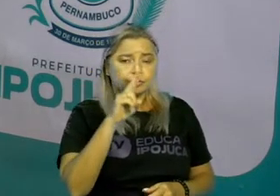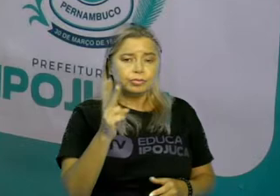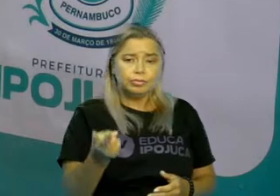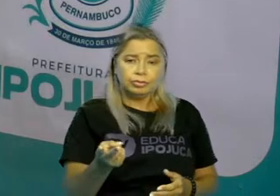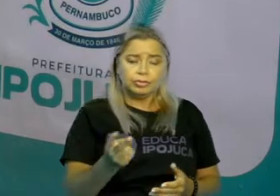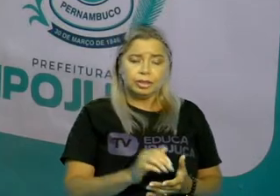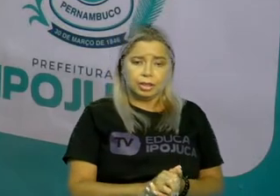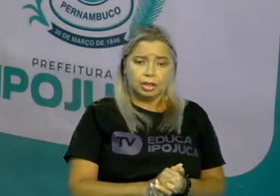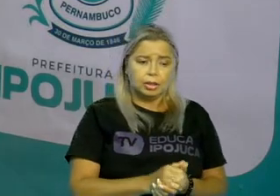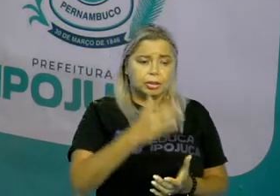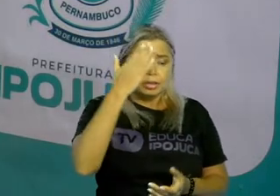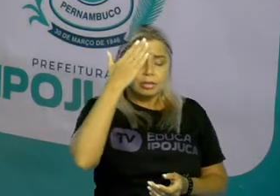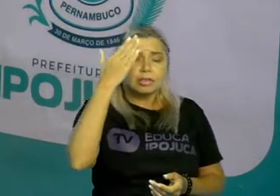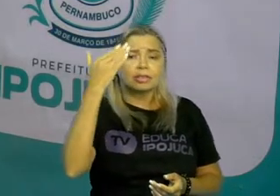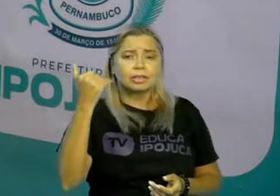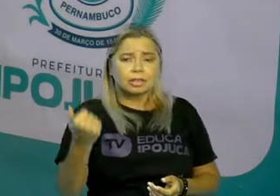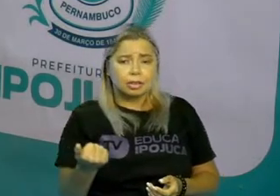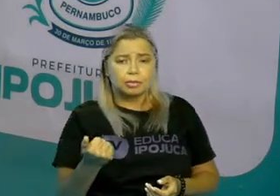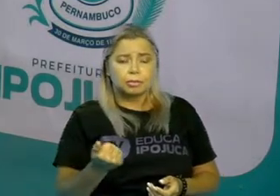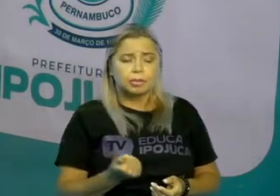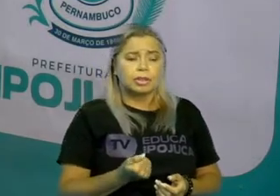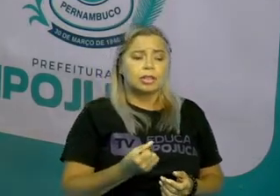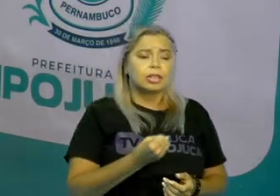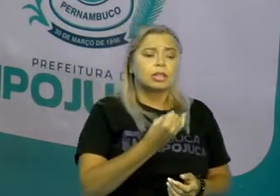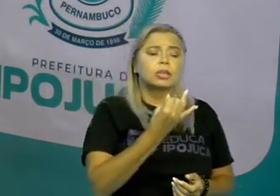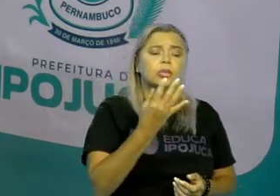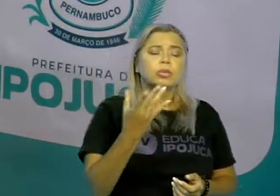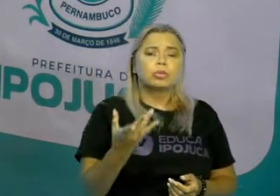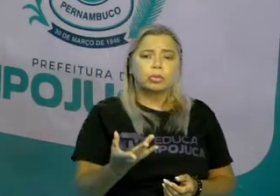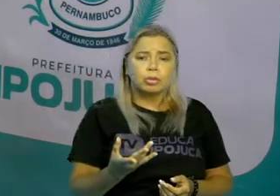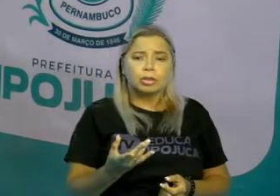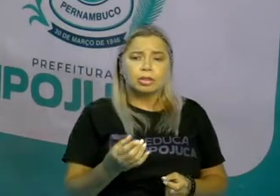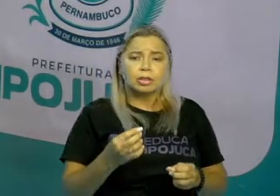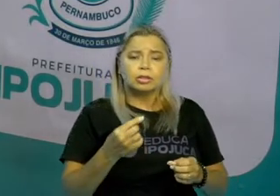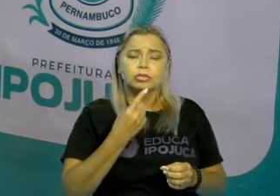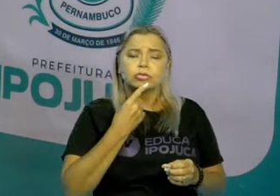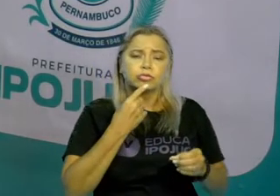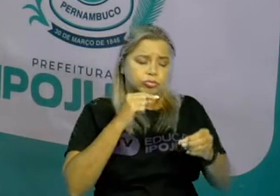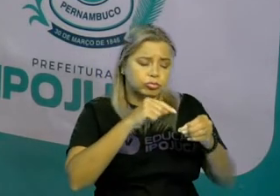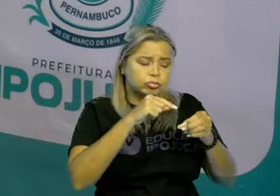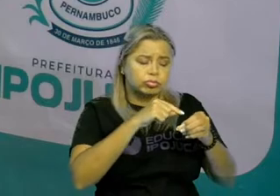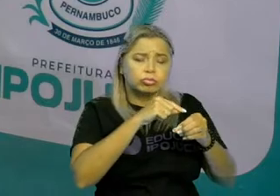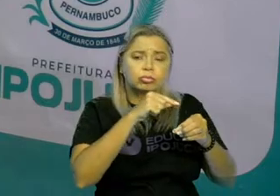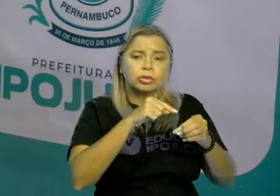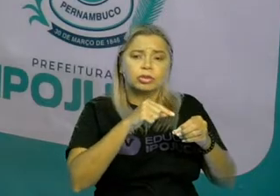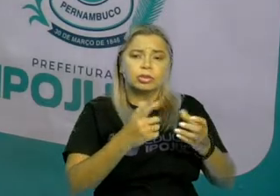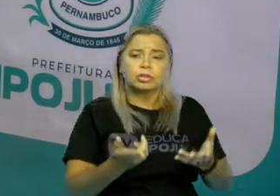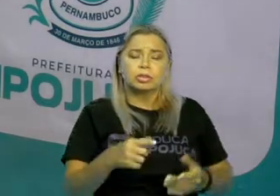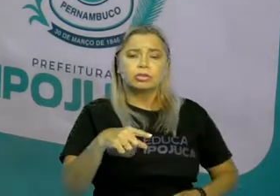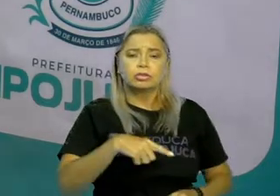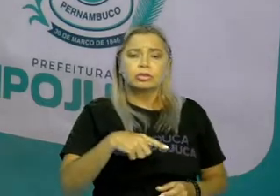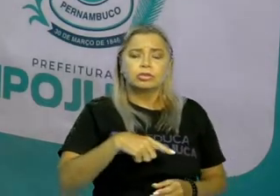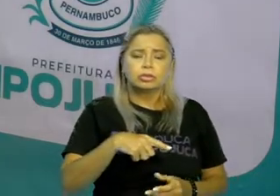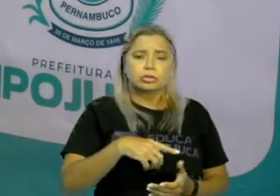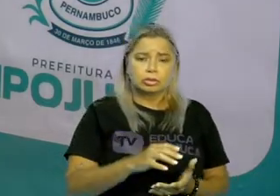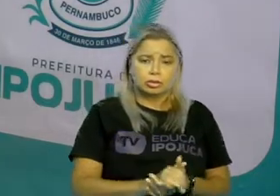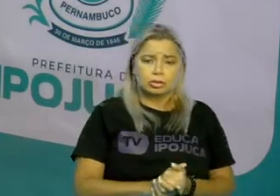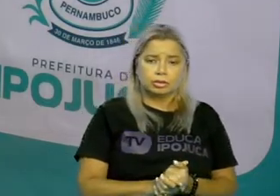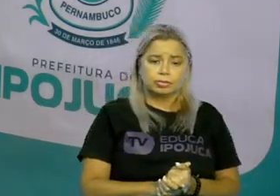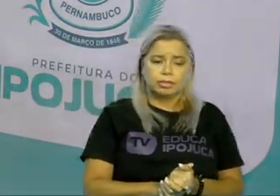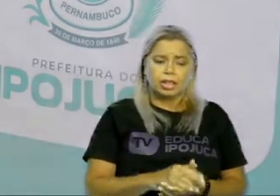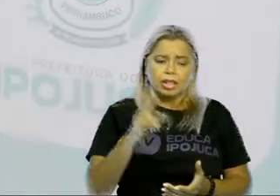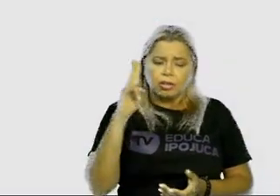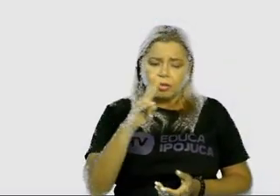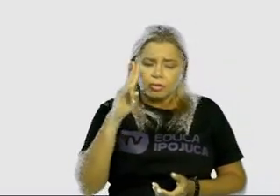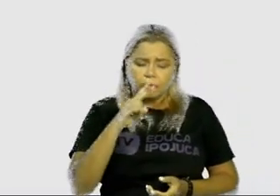ver mais ou menos quantos morangos a gente teria. Visualmente, eu posso ter uma ideia de quantos